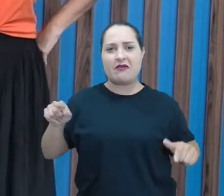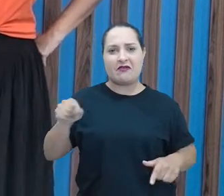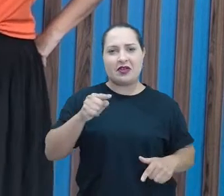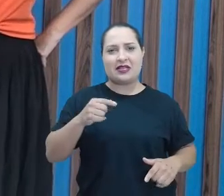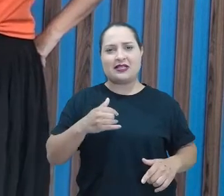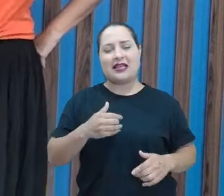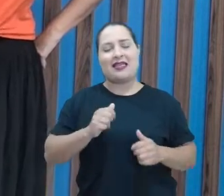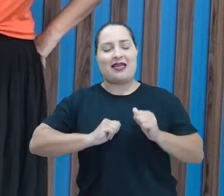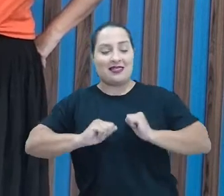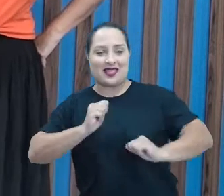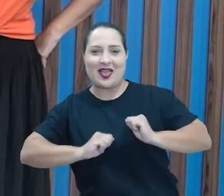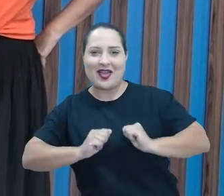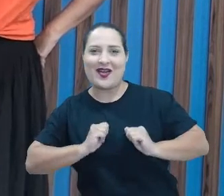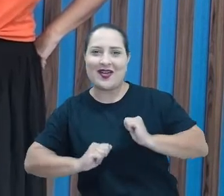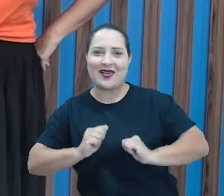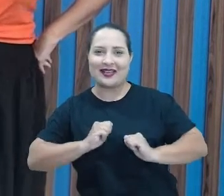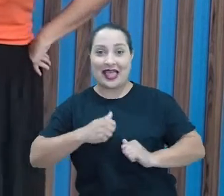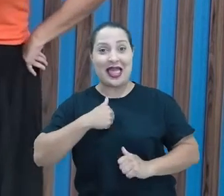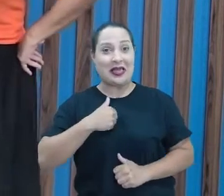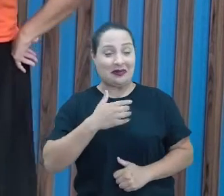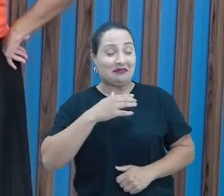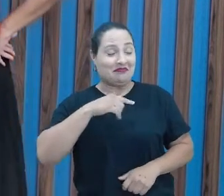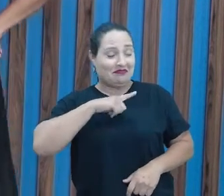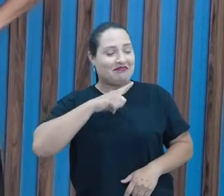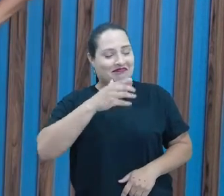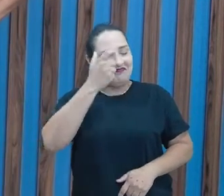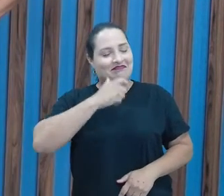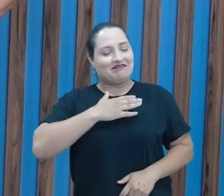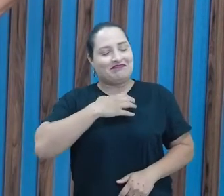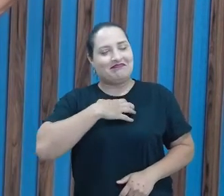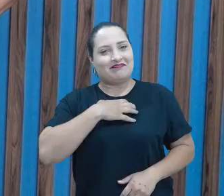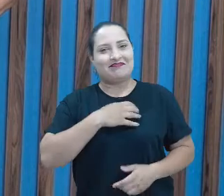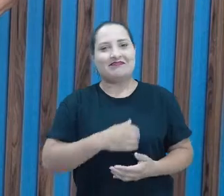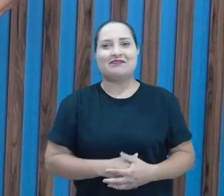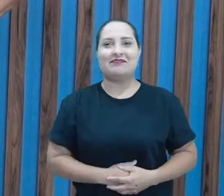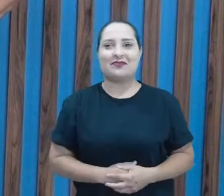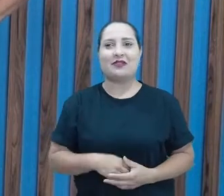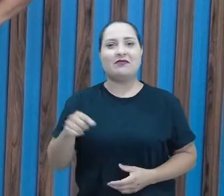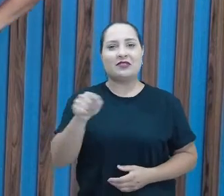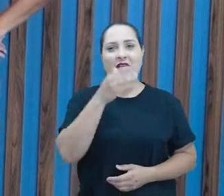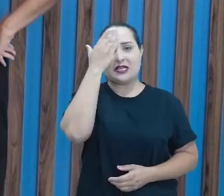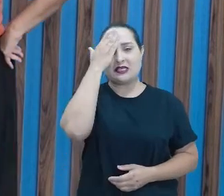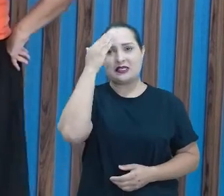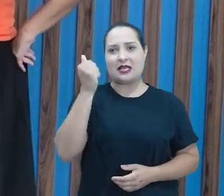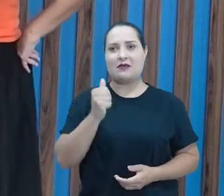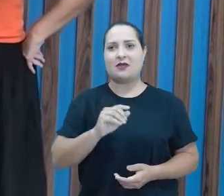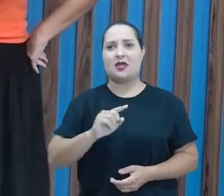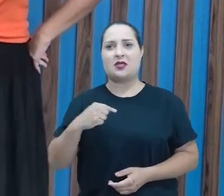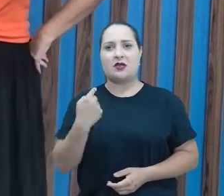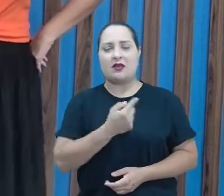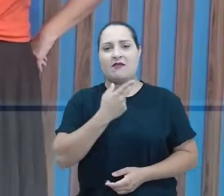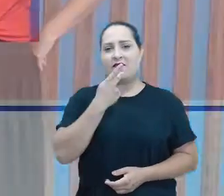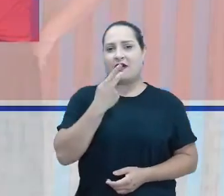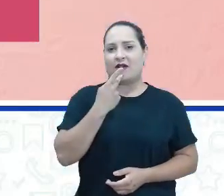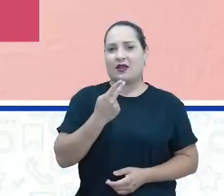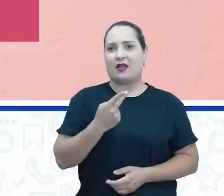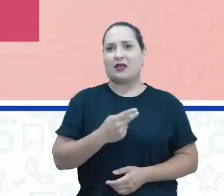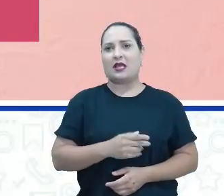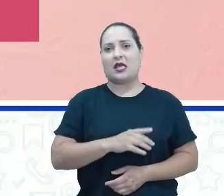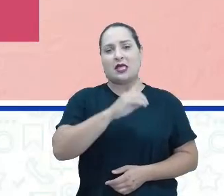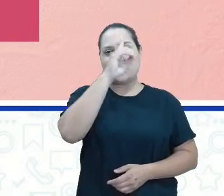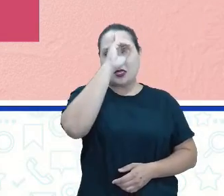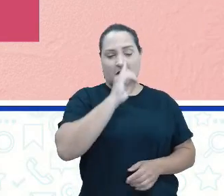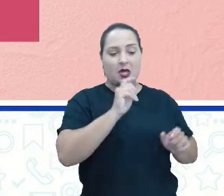Animados, ansiosos, eu estou ansiosíssima. Ó, e aí, como vocês sabem, a gente vai falar sobre